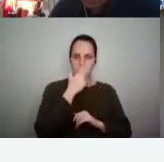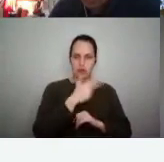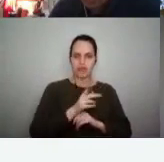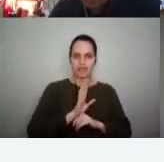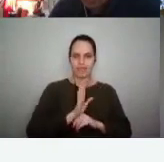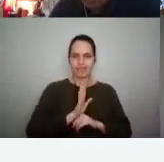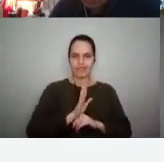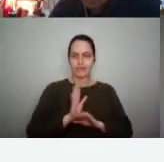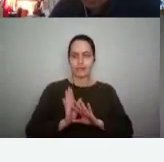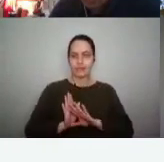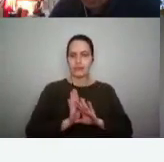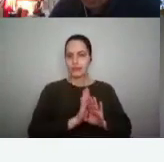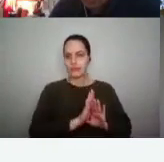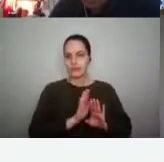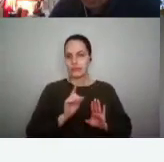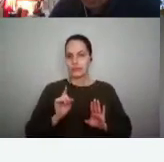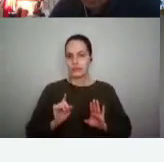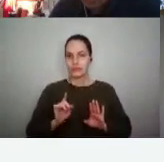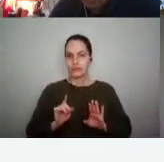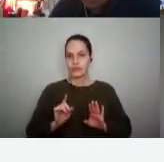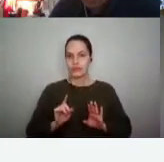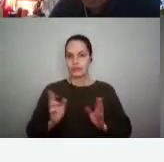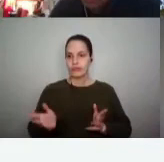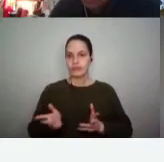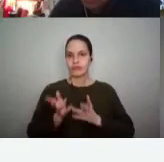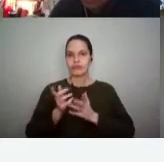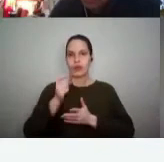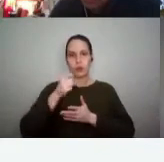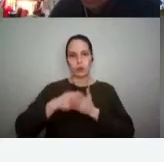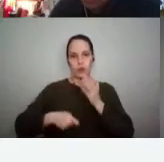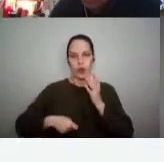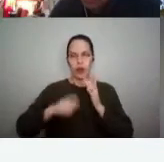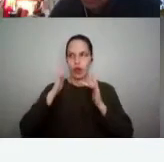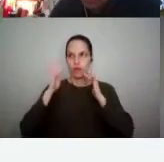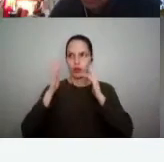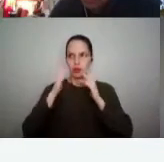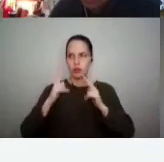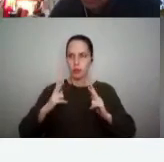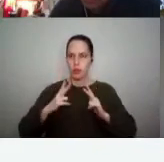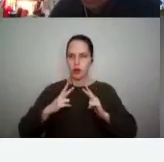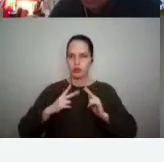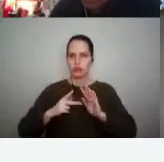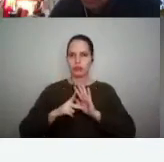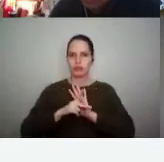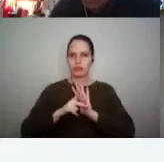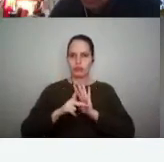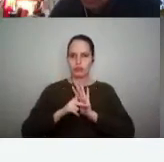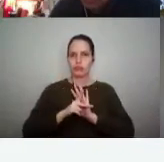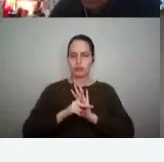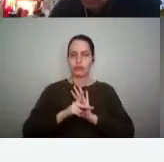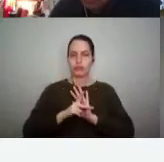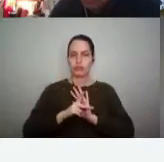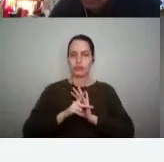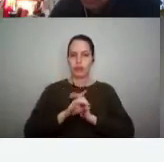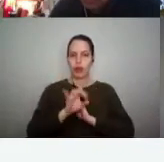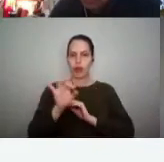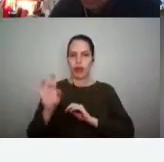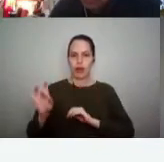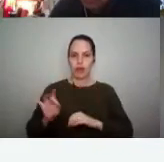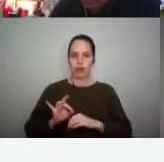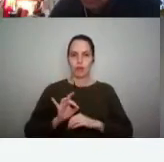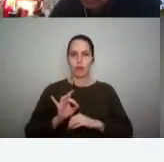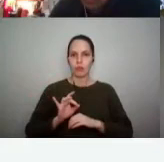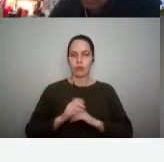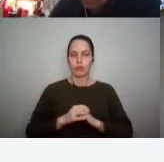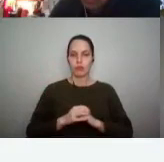questão da autoria, da reflexão própria, né? Daquilo que é autoral mesmo de cada um, da